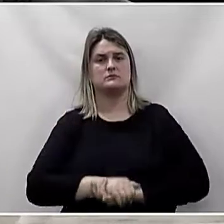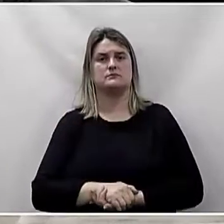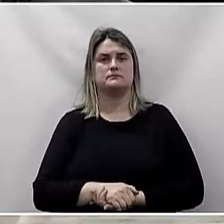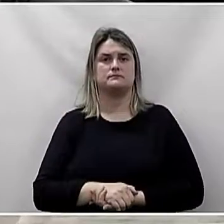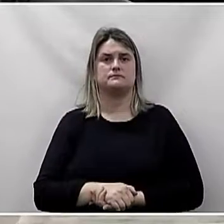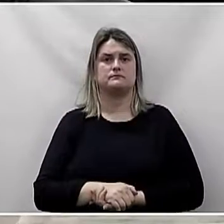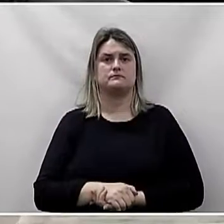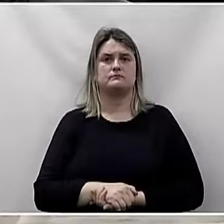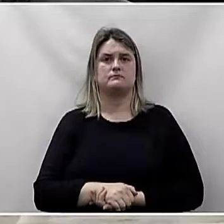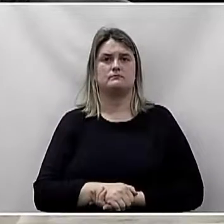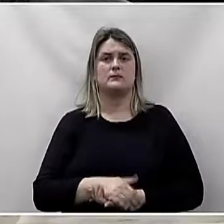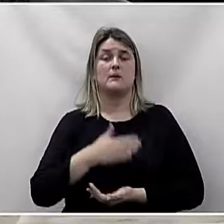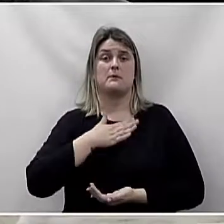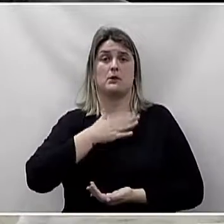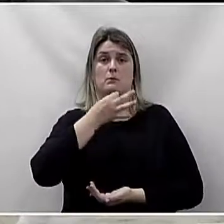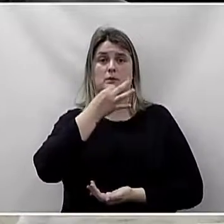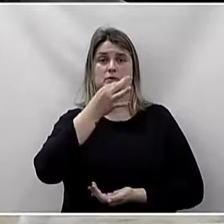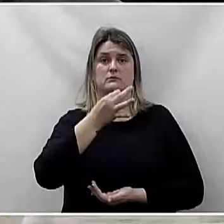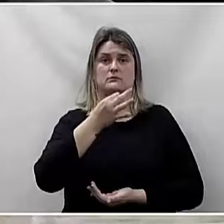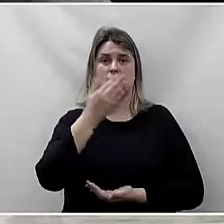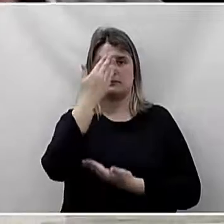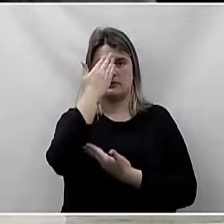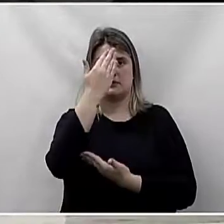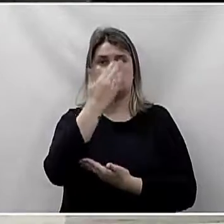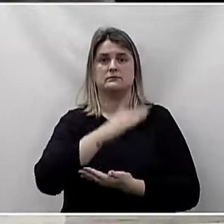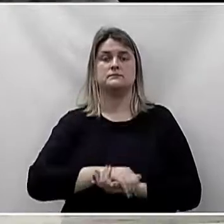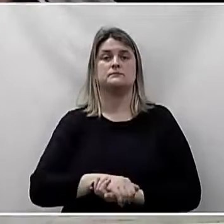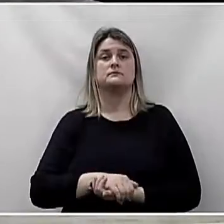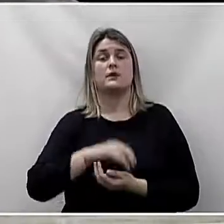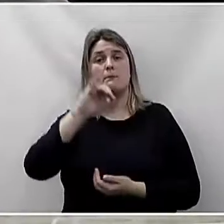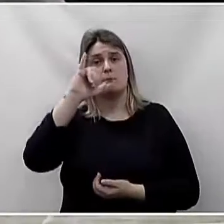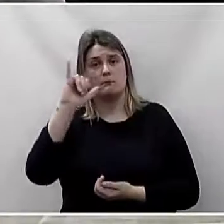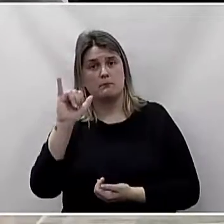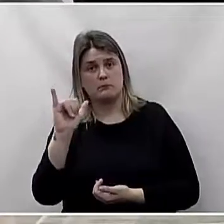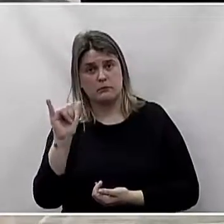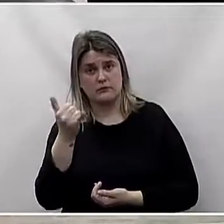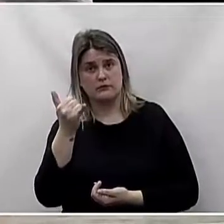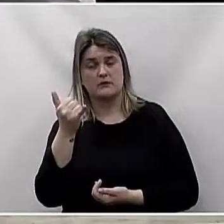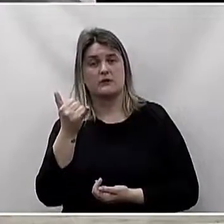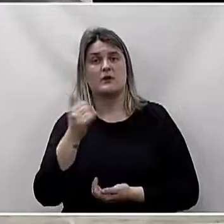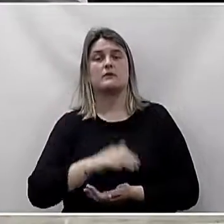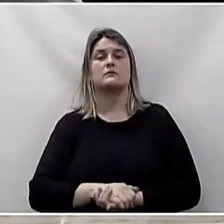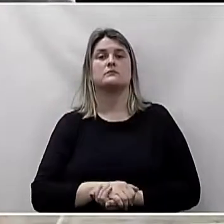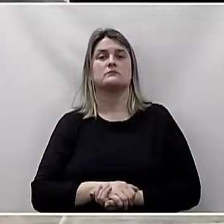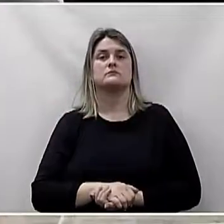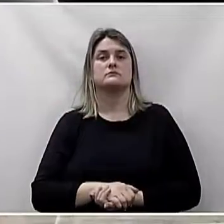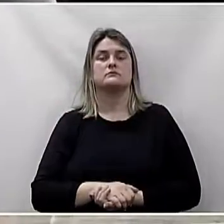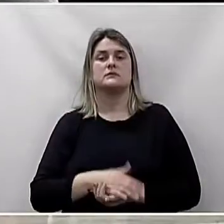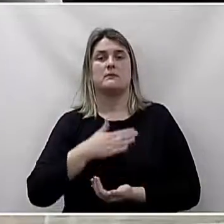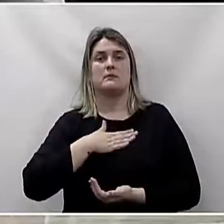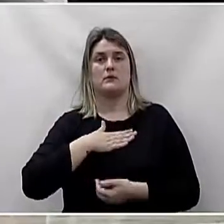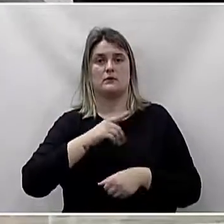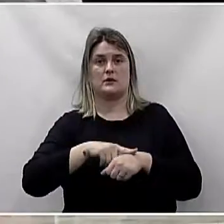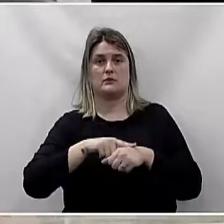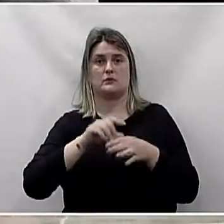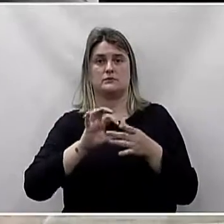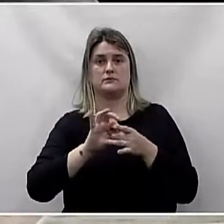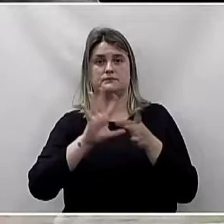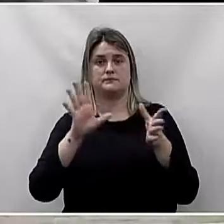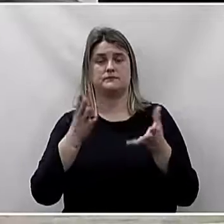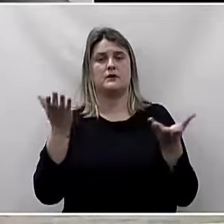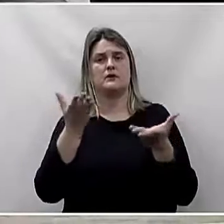Então esse é o meu ponto de vista Muito obrigado e aproveitando o encejo da minha palavra livre